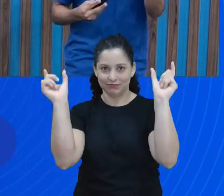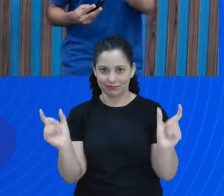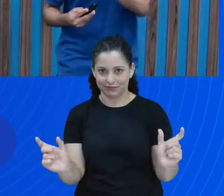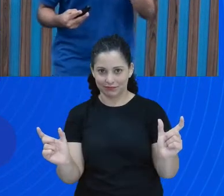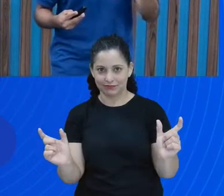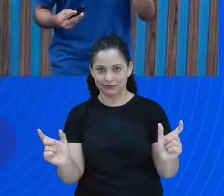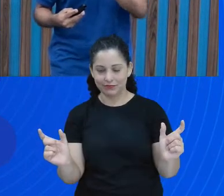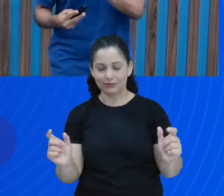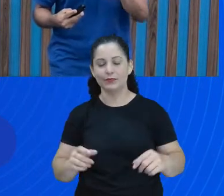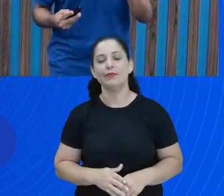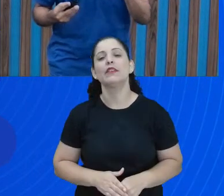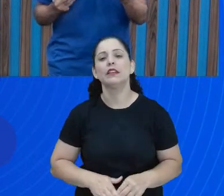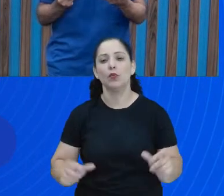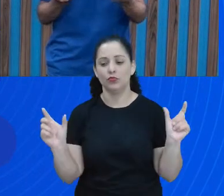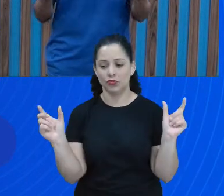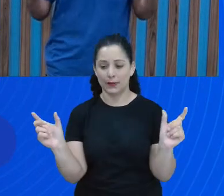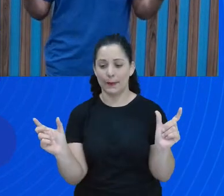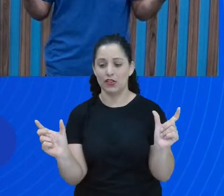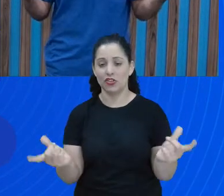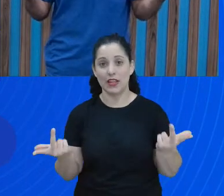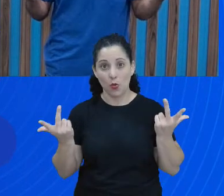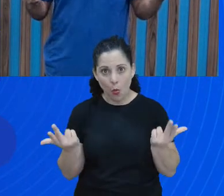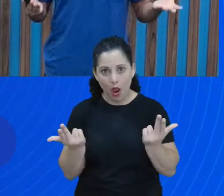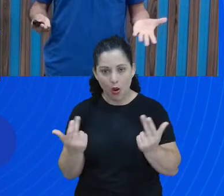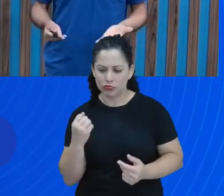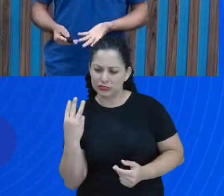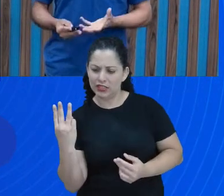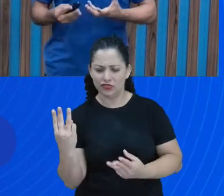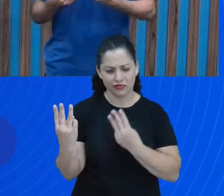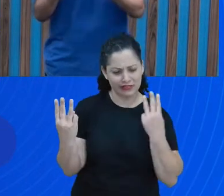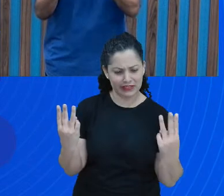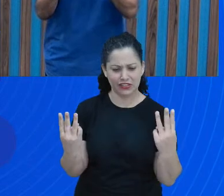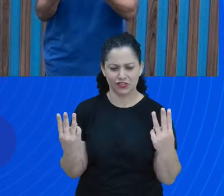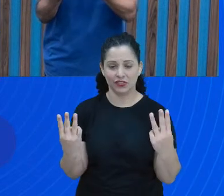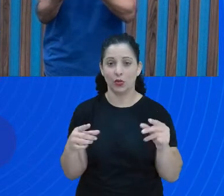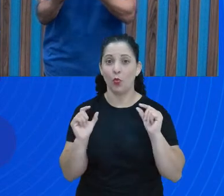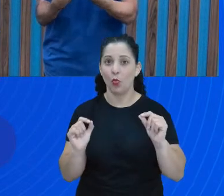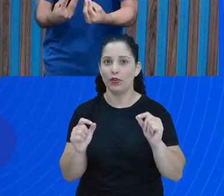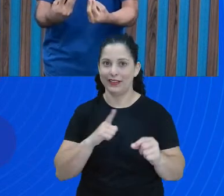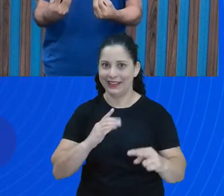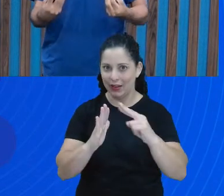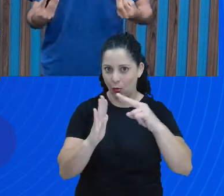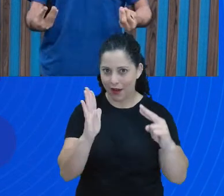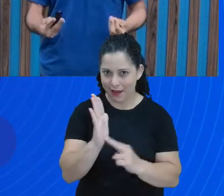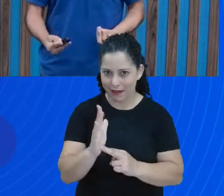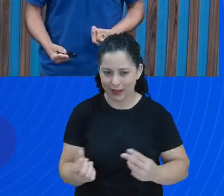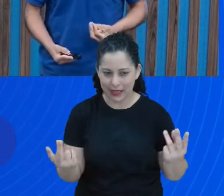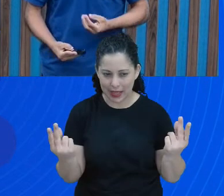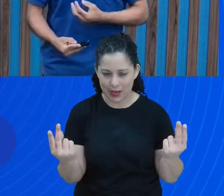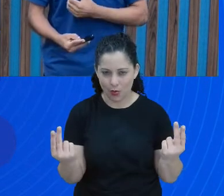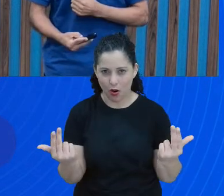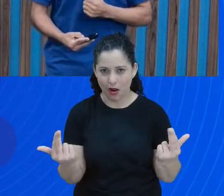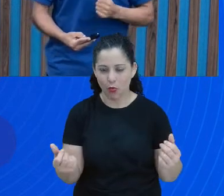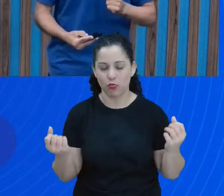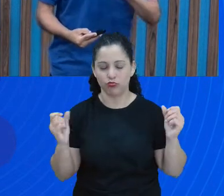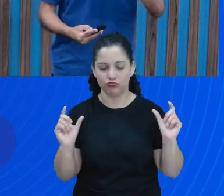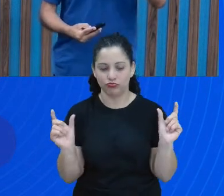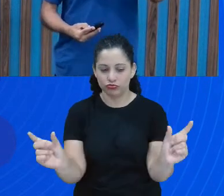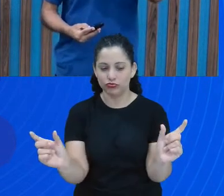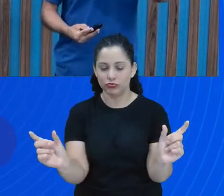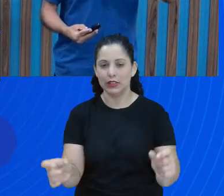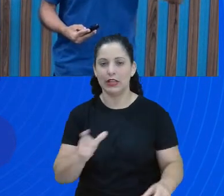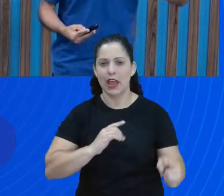Os denominadores, os de baixo, são iguais. Quando eles são iguais, a tem uma regra prática pra desenvolver isso. A gente coloca aí,